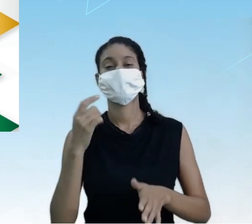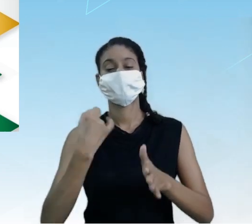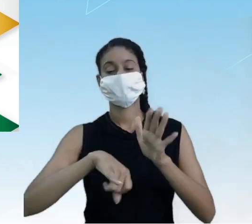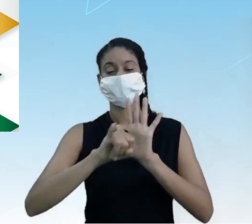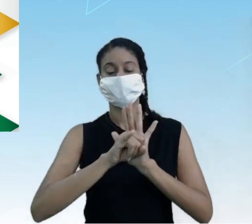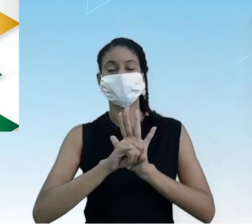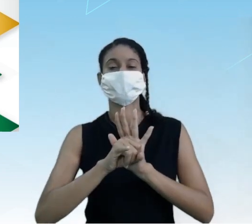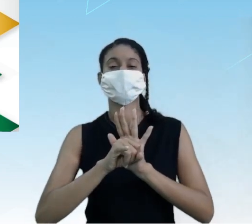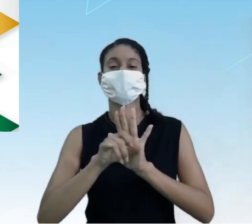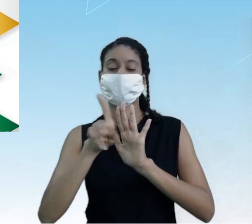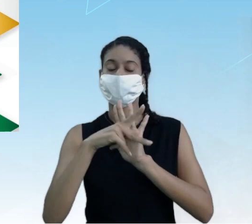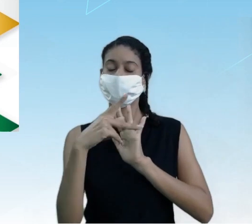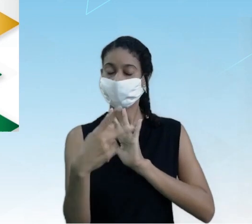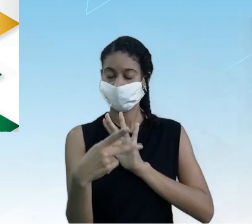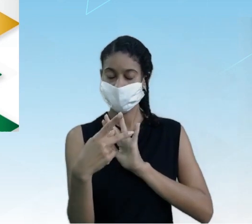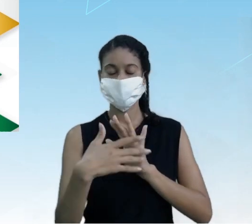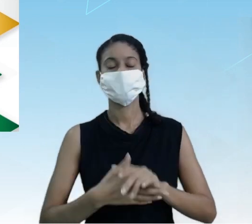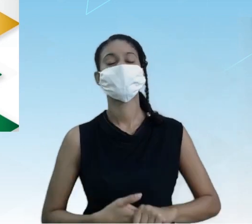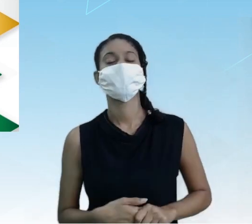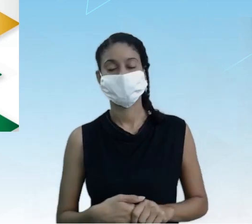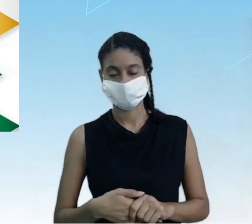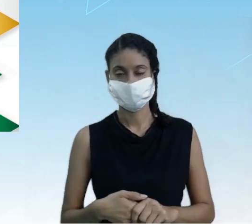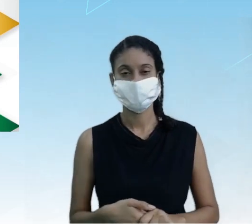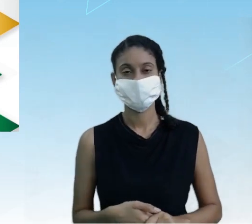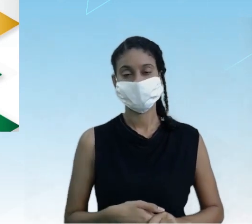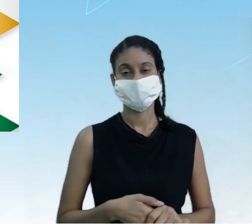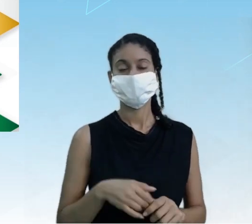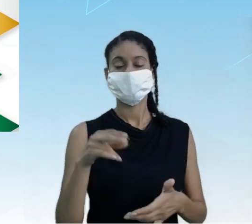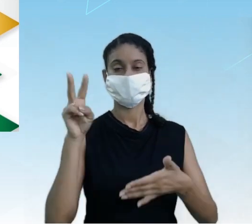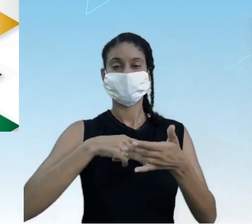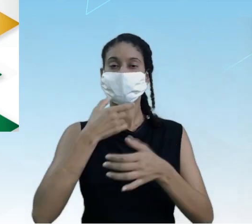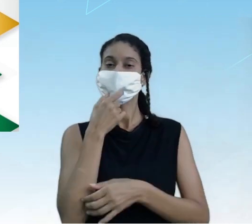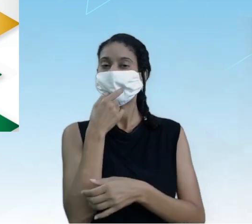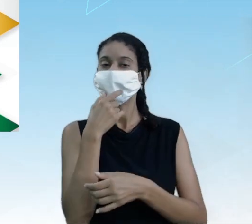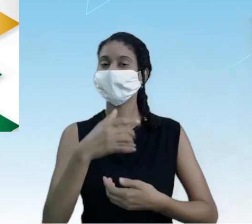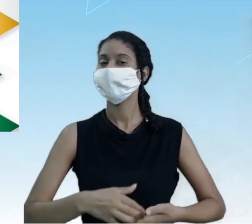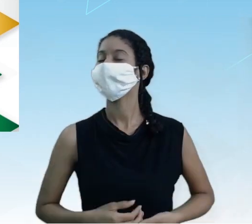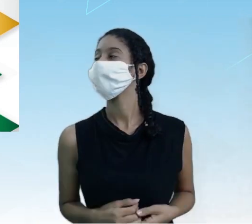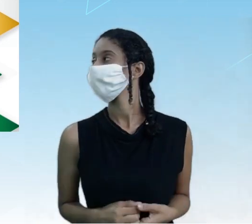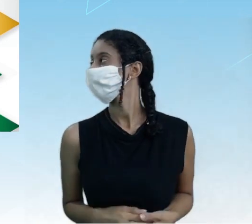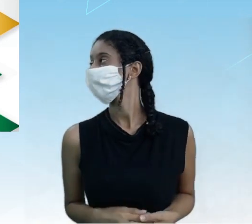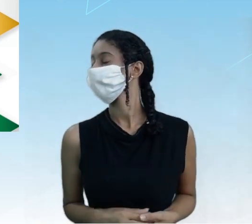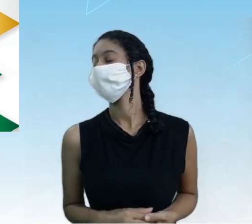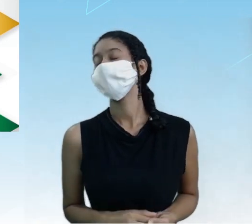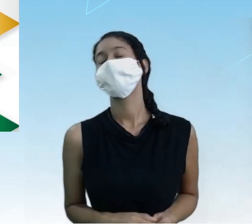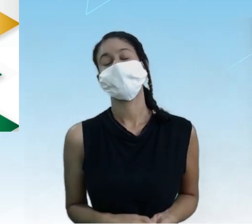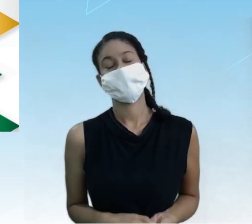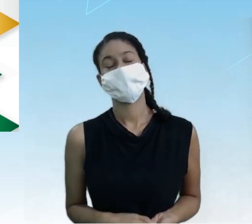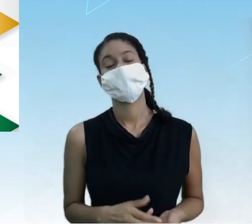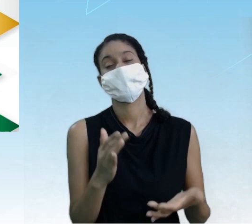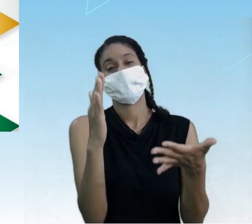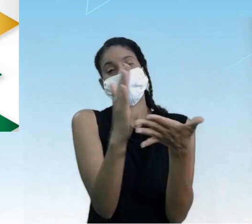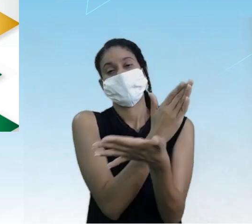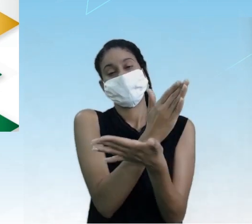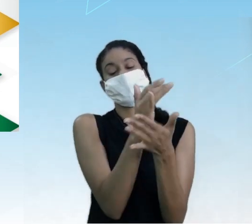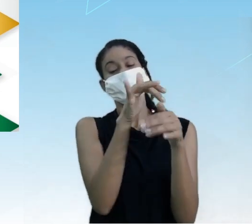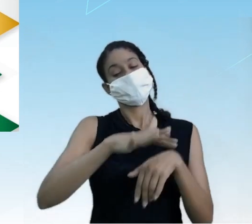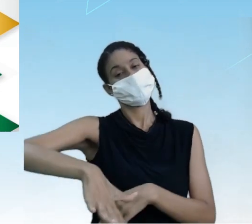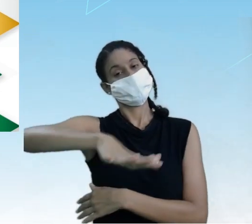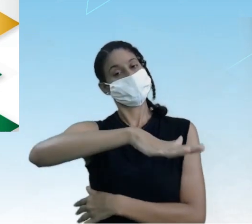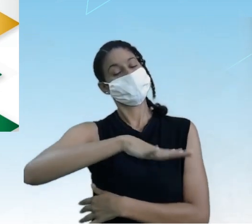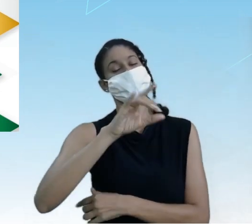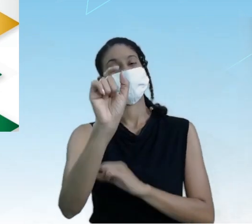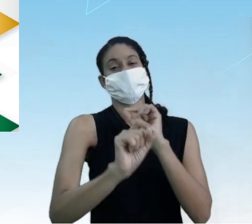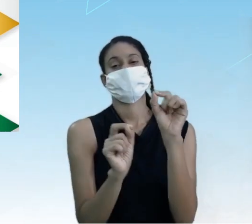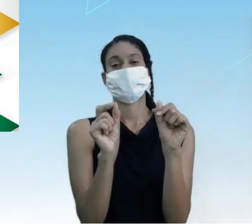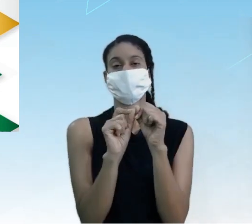identidade nacional. That's which mark difference among us and for the last. Que em algumas regiões aí,